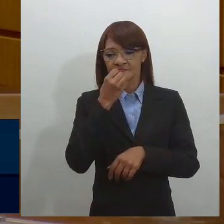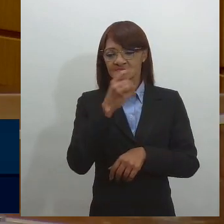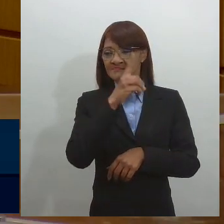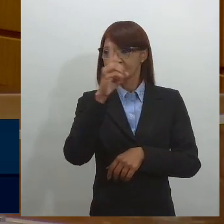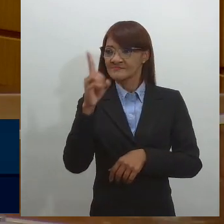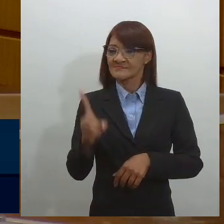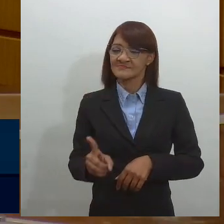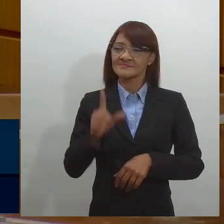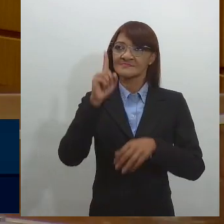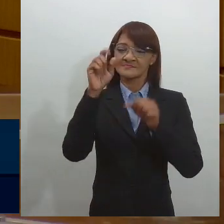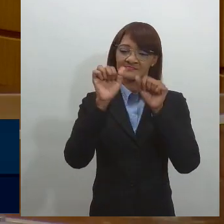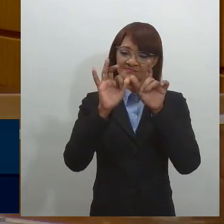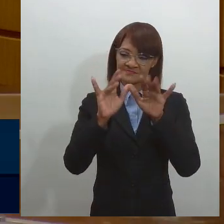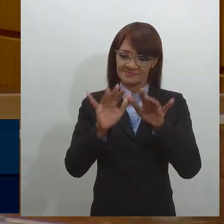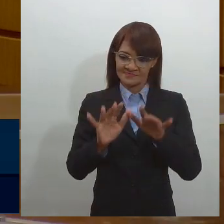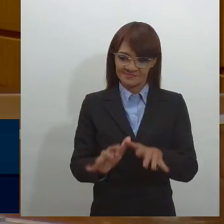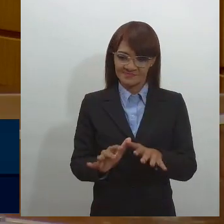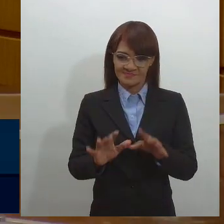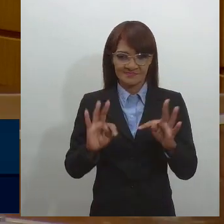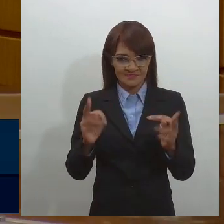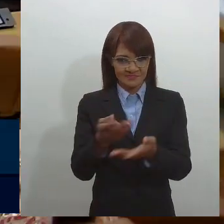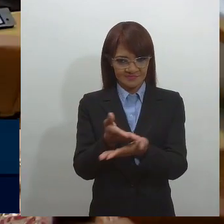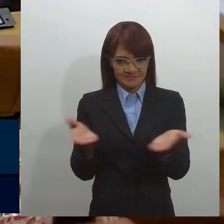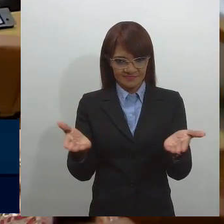todos vocês.